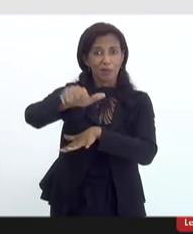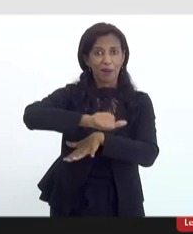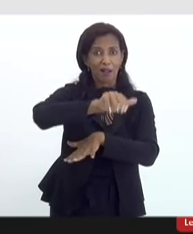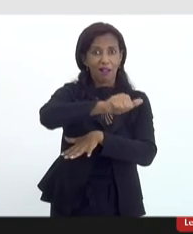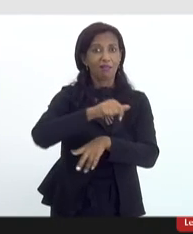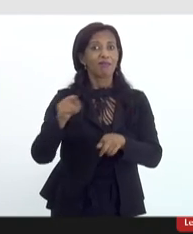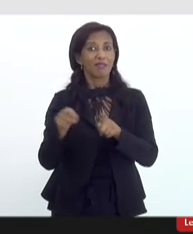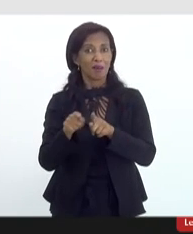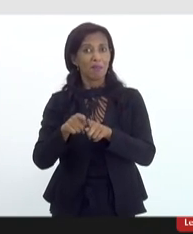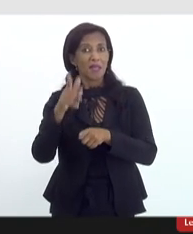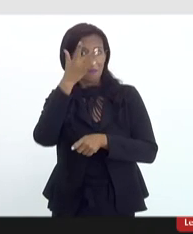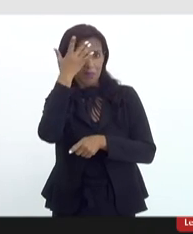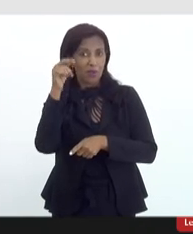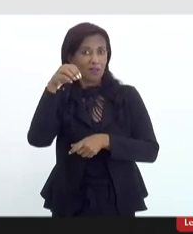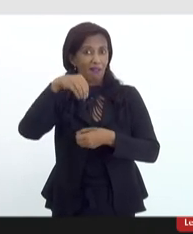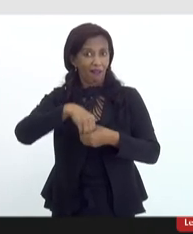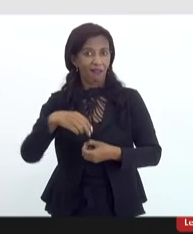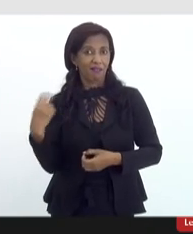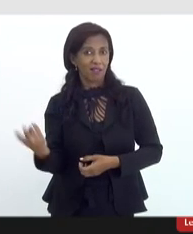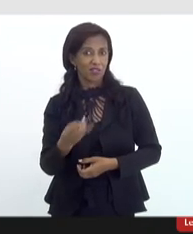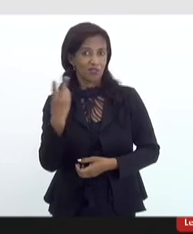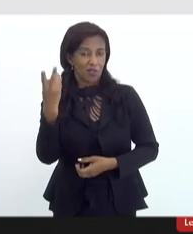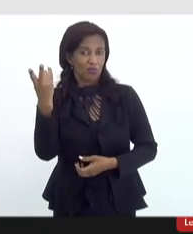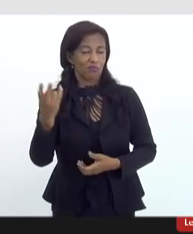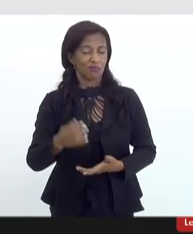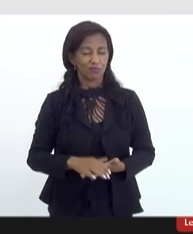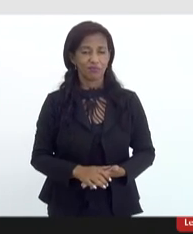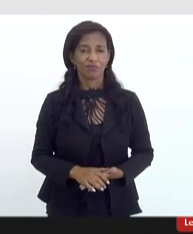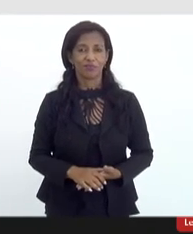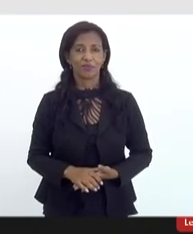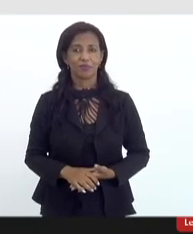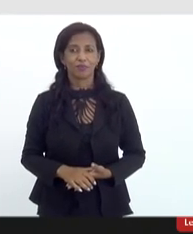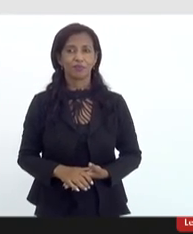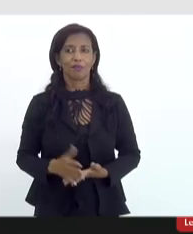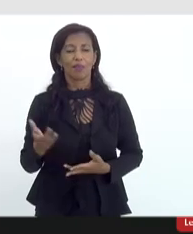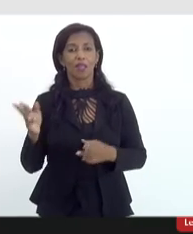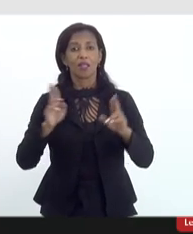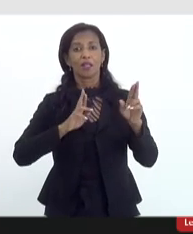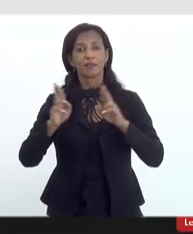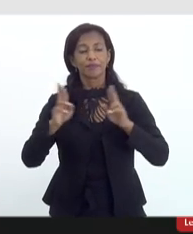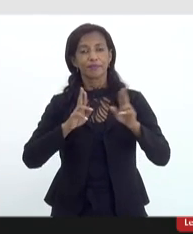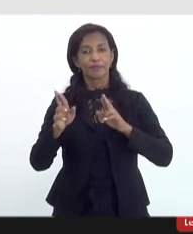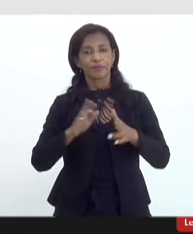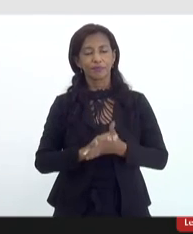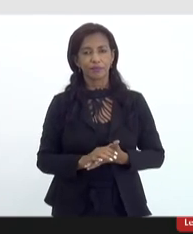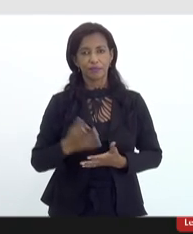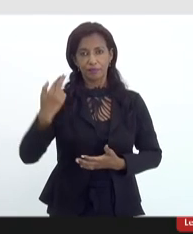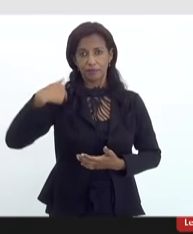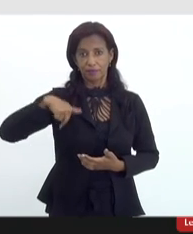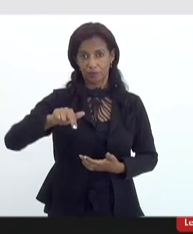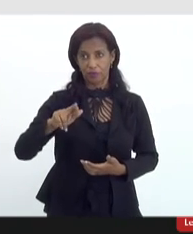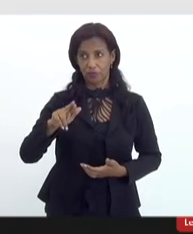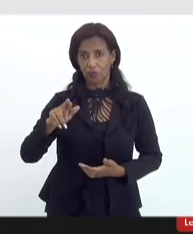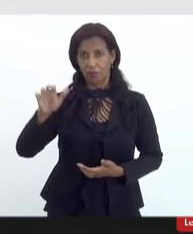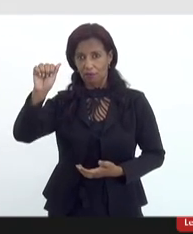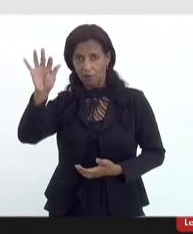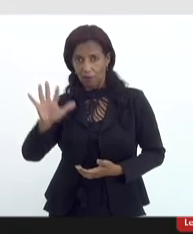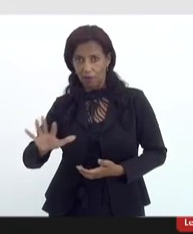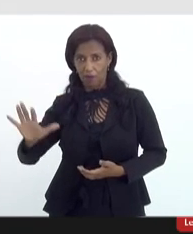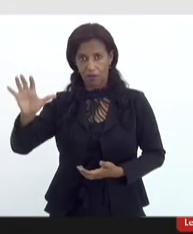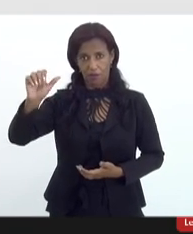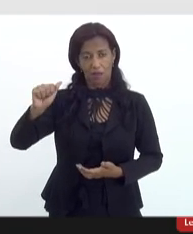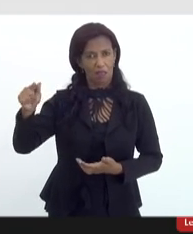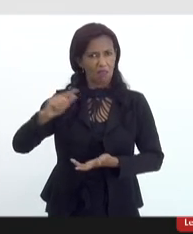que está imbuído desses valores e desses antagonismos, tá? Em relação às religiões de matriz afro,